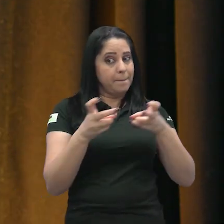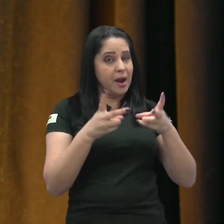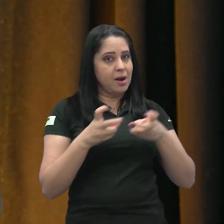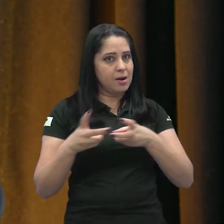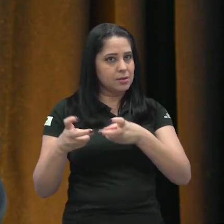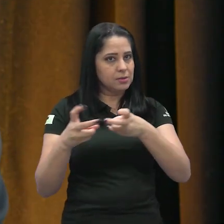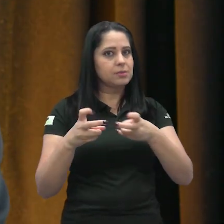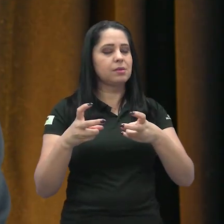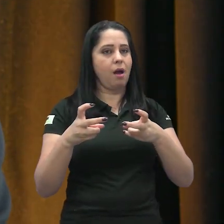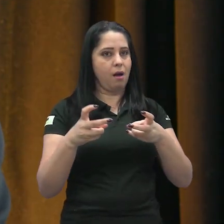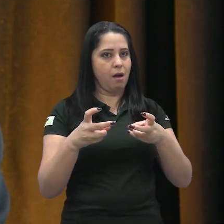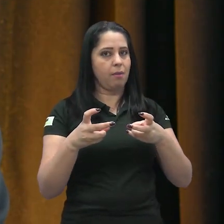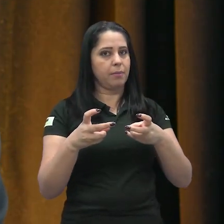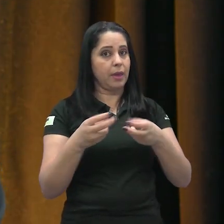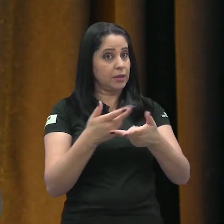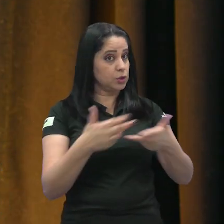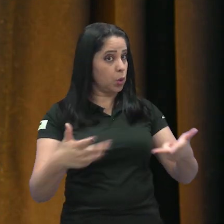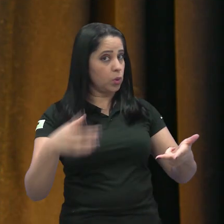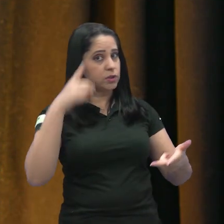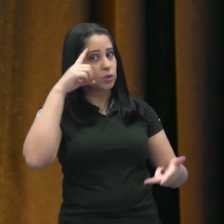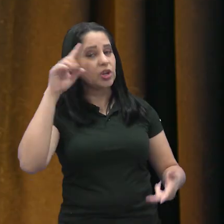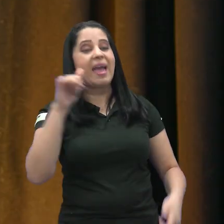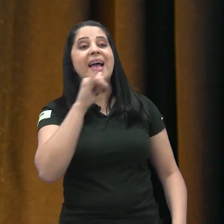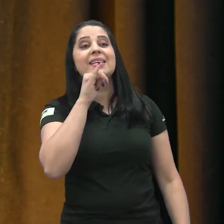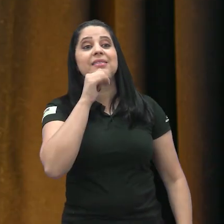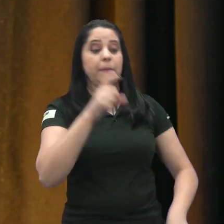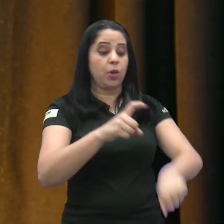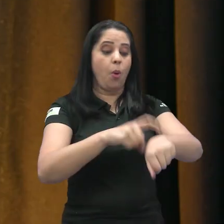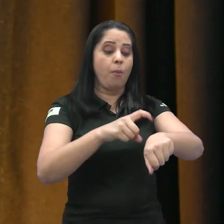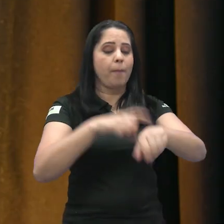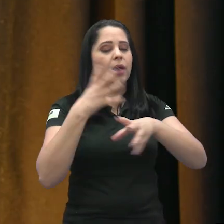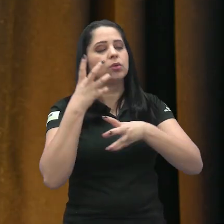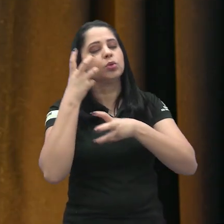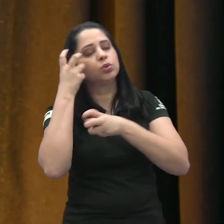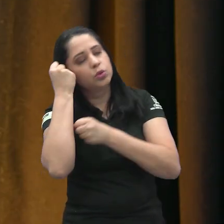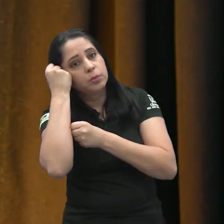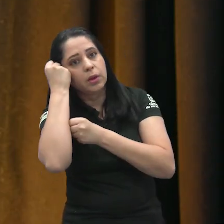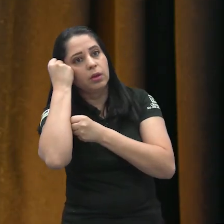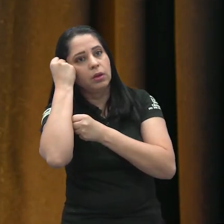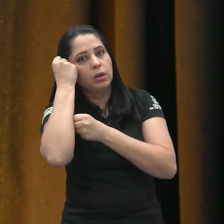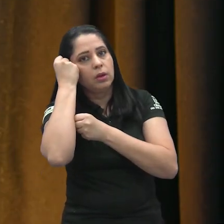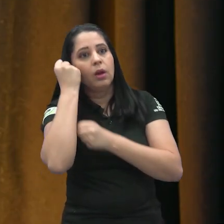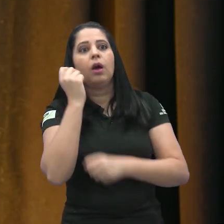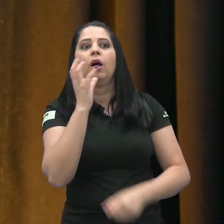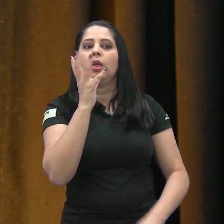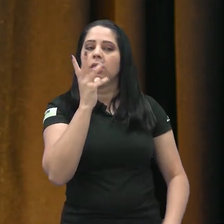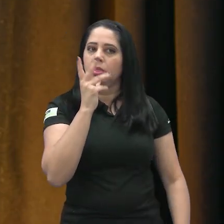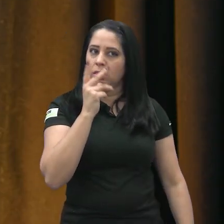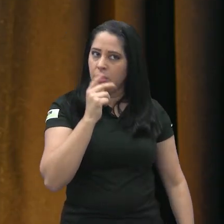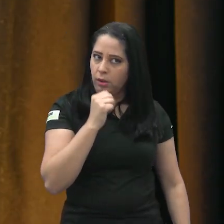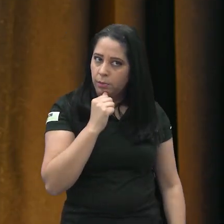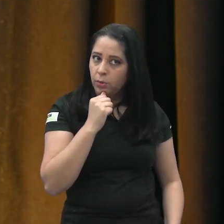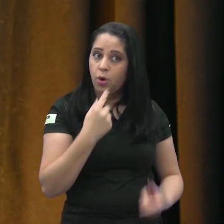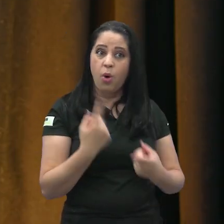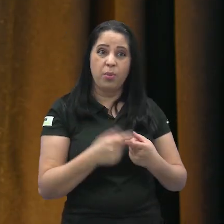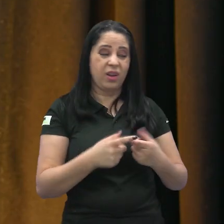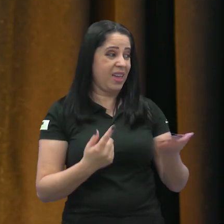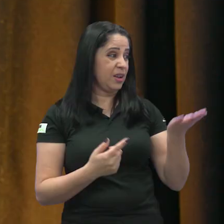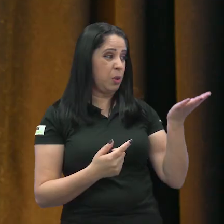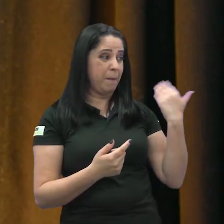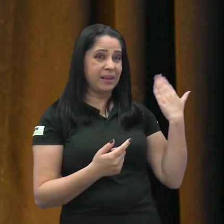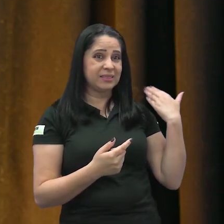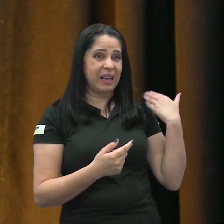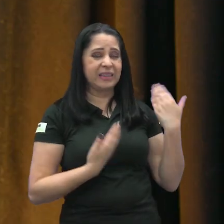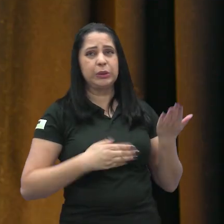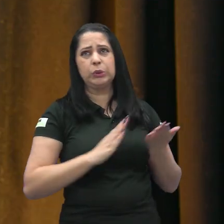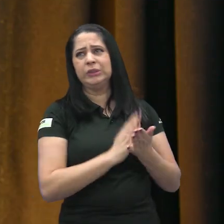dia a dia e você vai ajustando. Horário de sono, para mim, por exemplo, é uma coisa que demorou, mas eu ajustei o horário